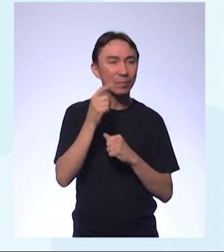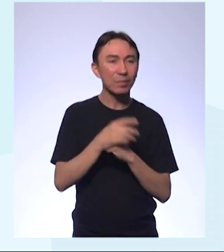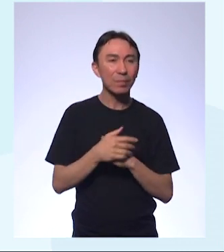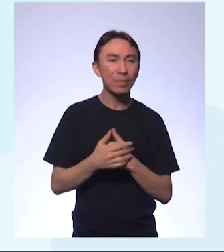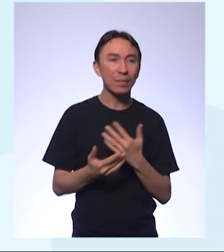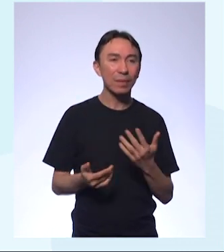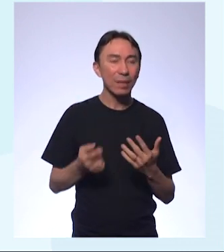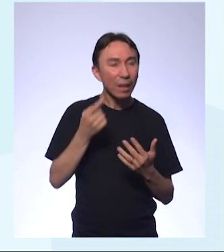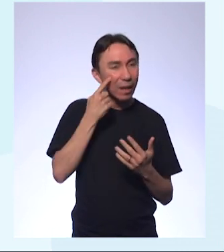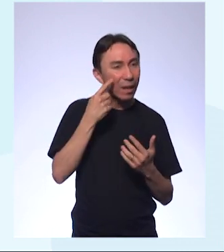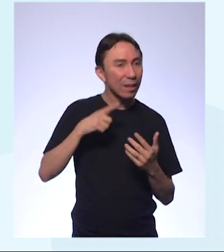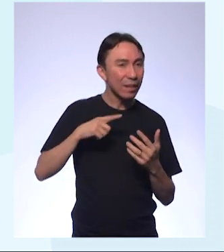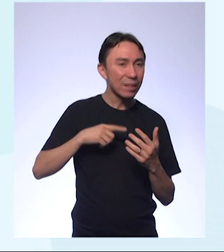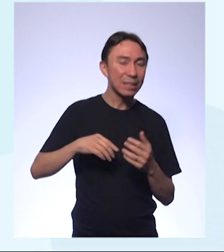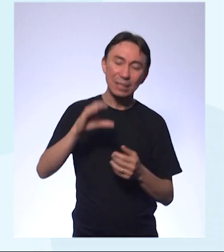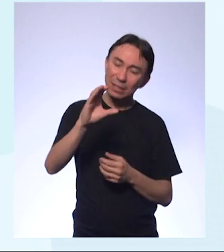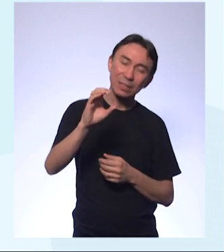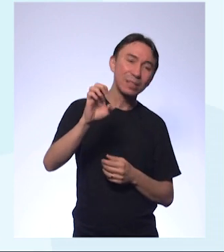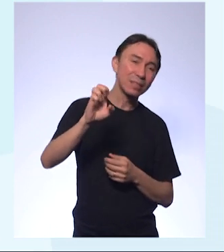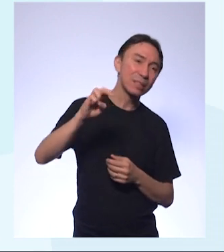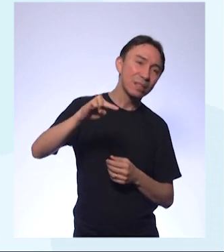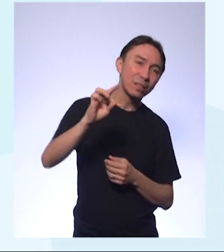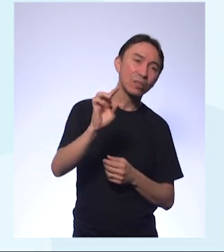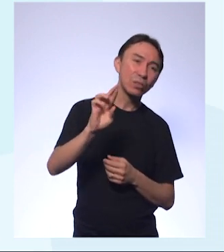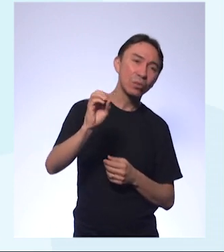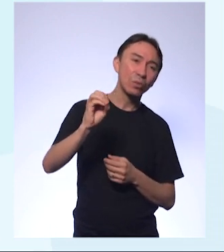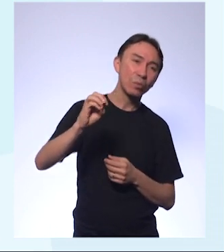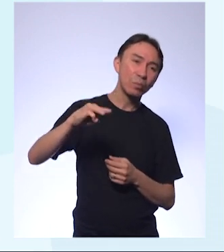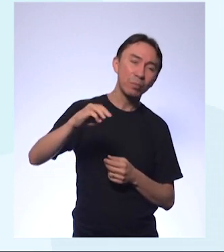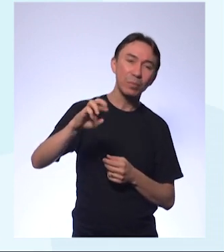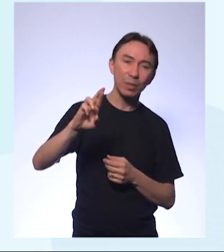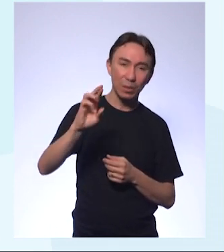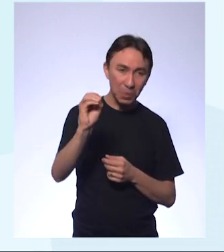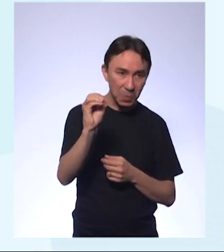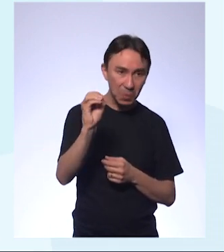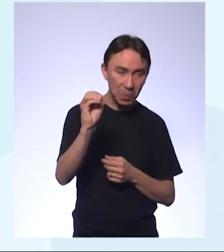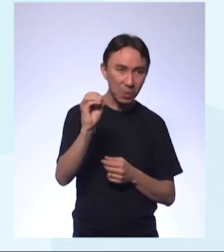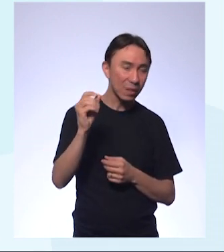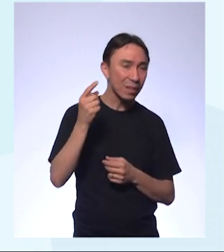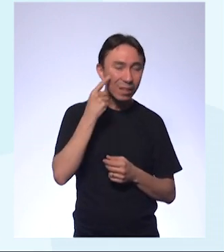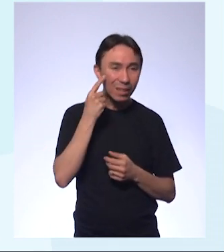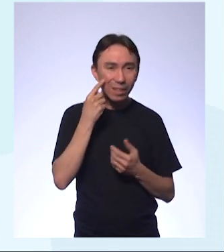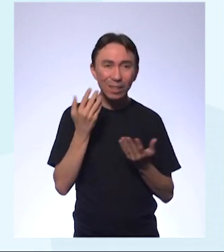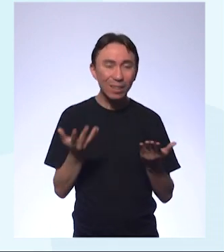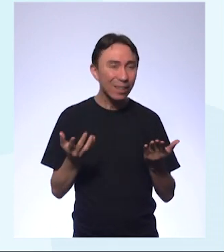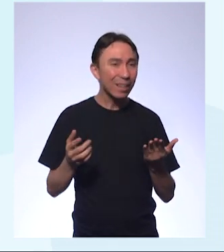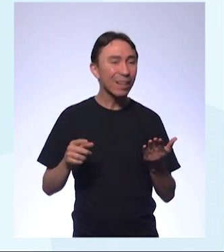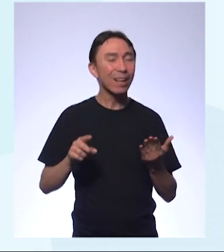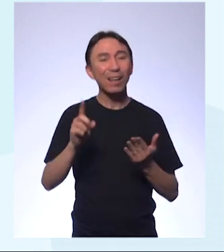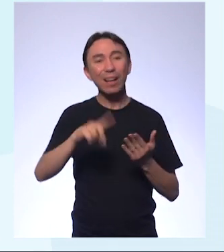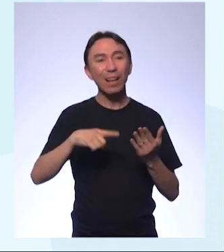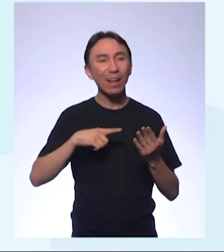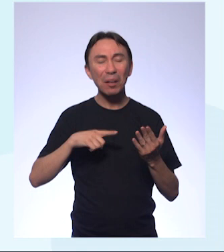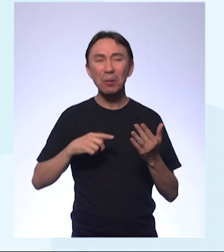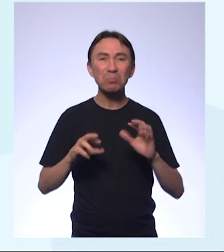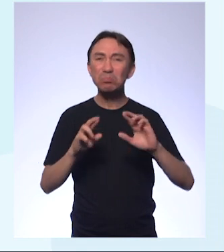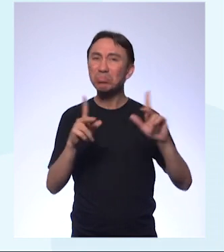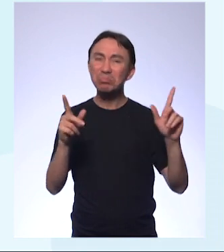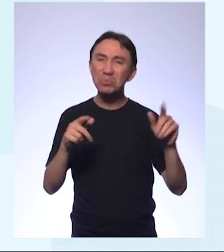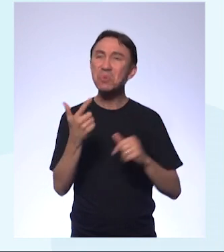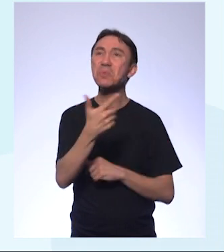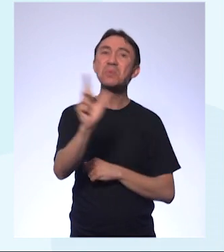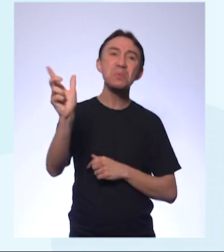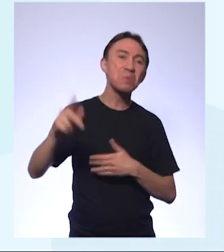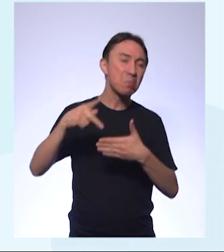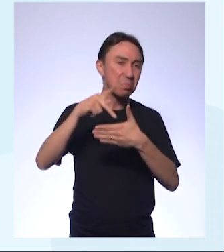tem nenhuma região codificante, tá? Então, não tem nenhum gene ali que vai fornecer receita para alguma proteína. Mas